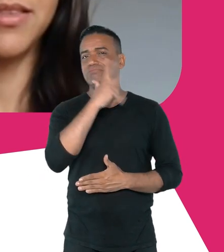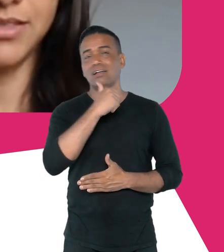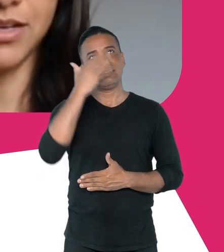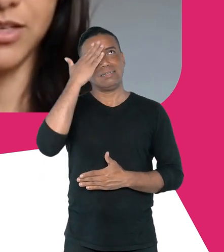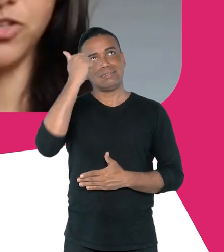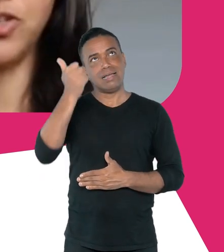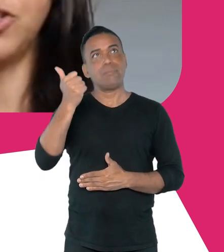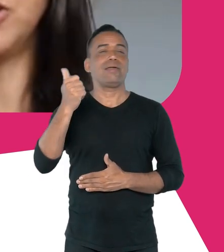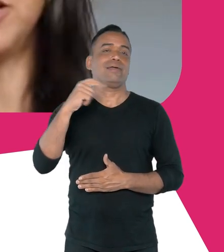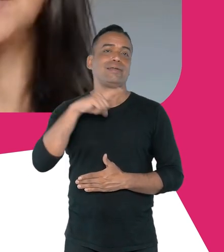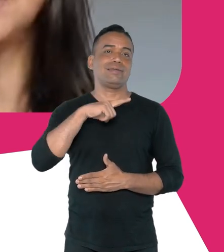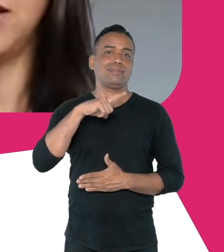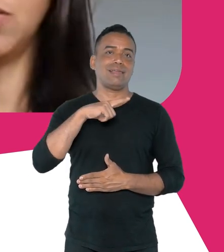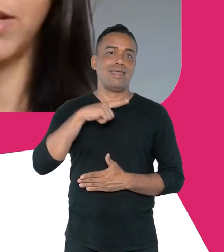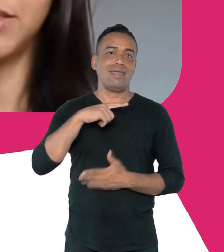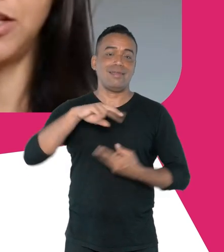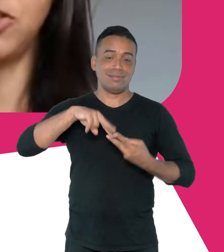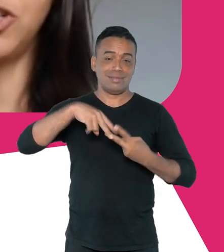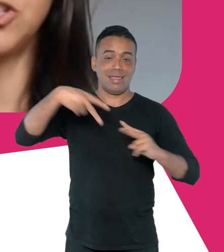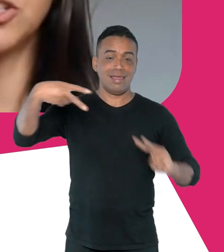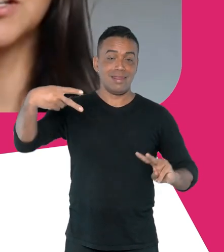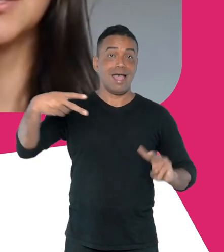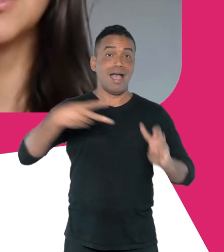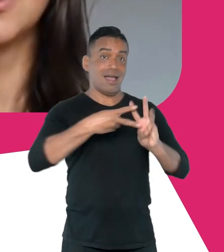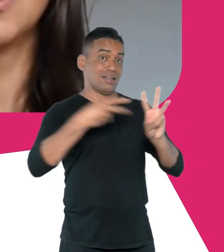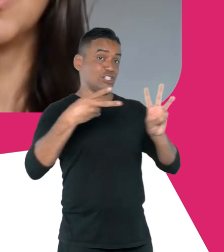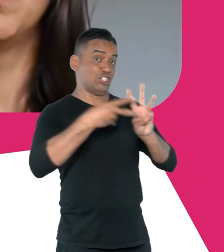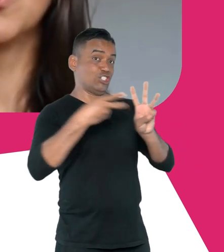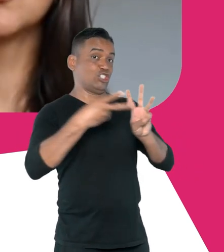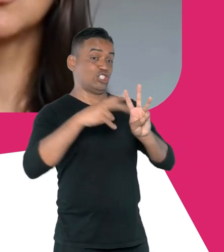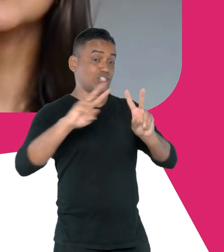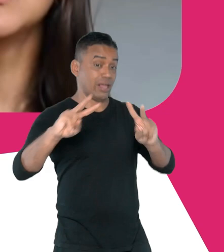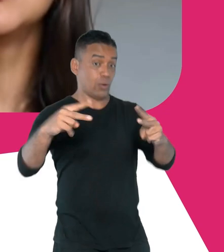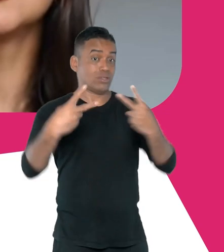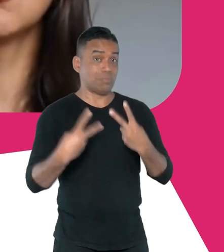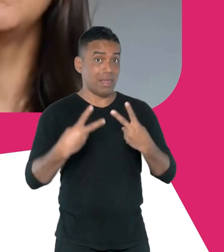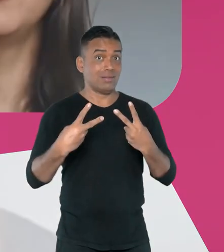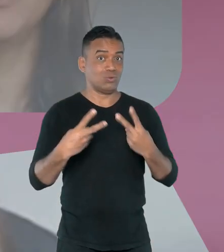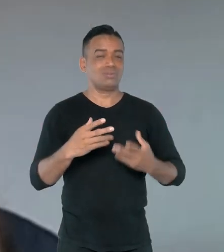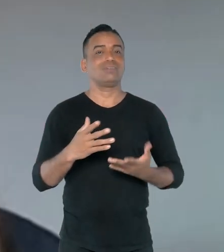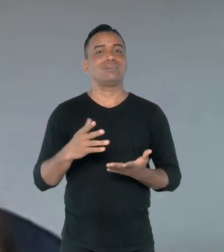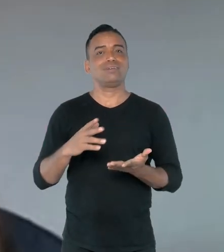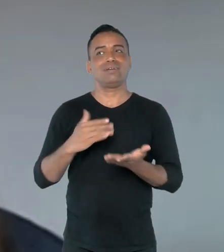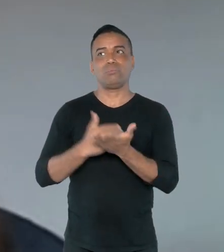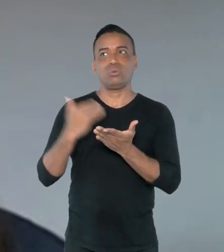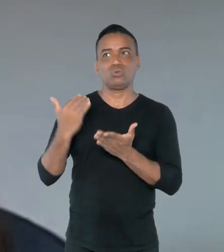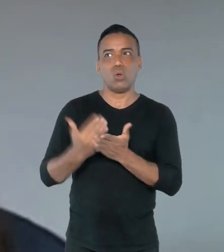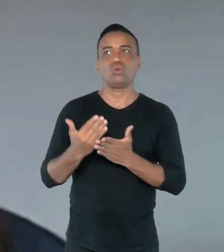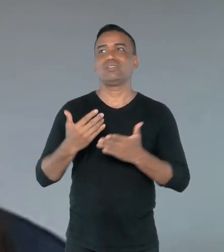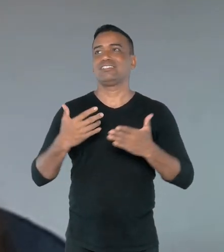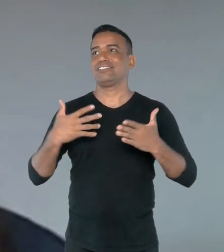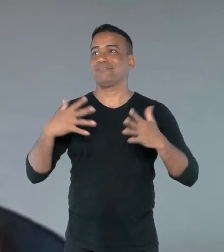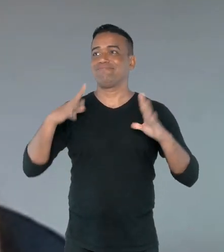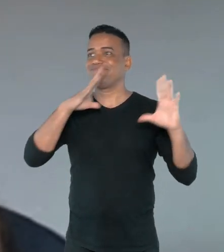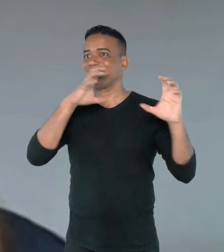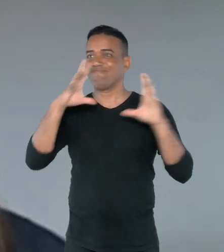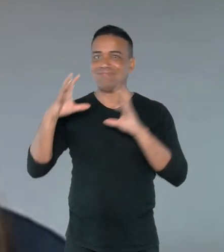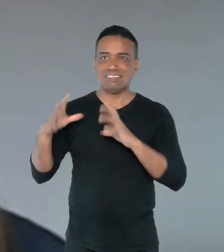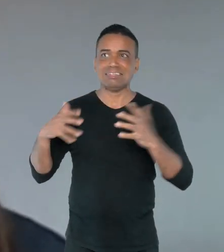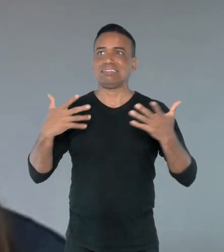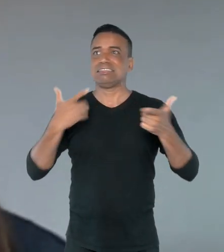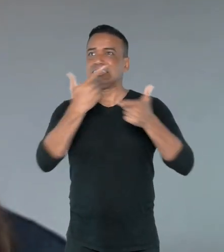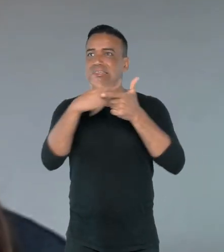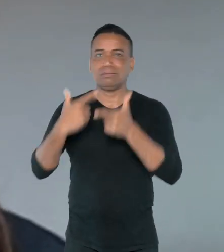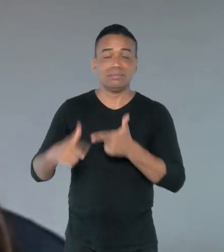saber que tem sangue indígena e se reconhecer indígena, por todos esses conflitos, porque não